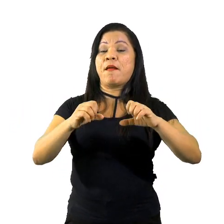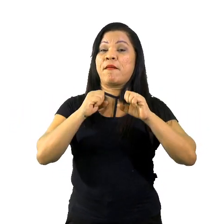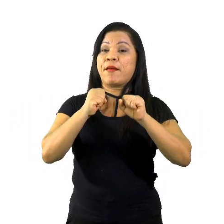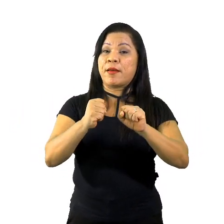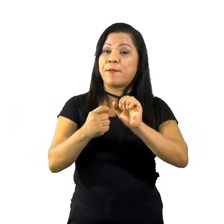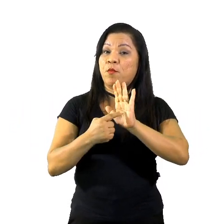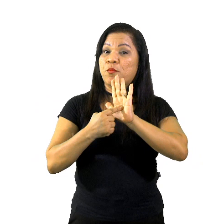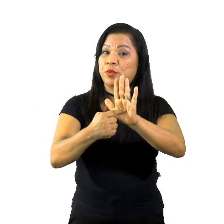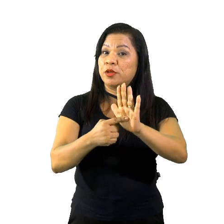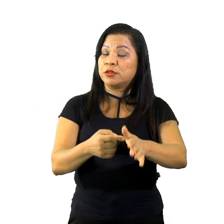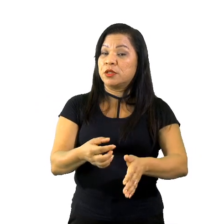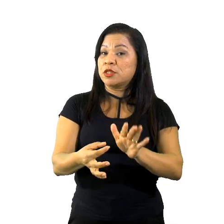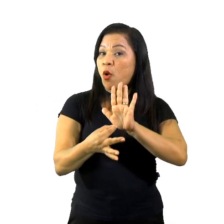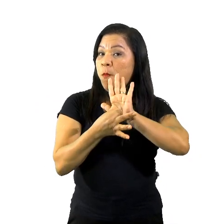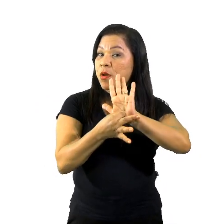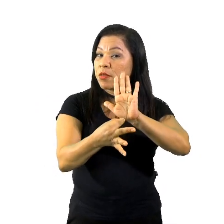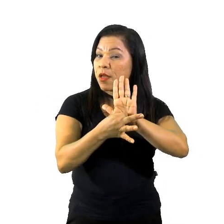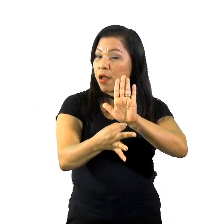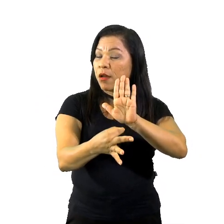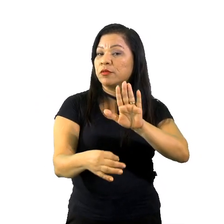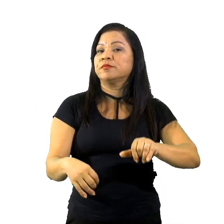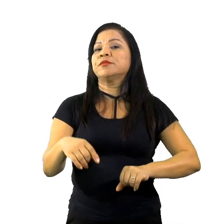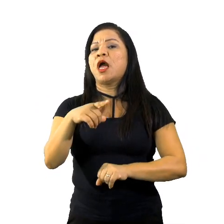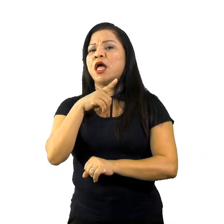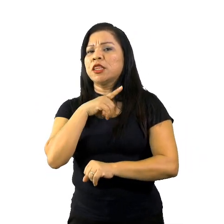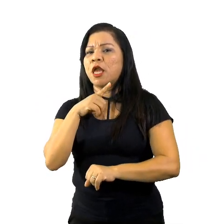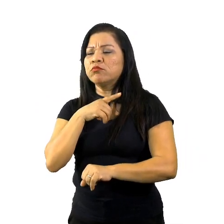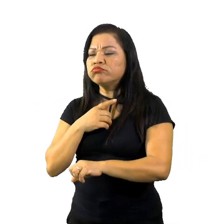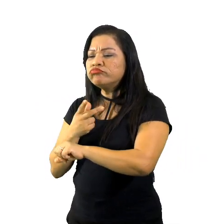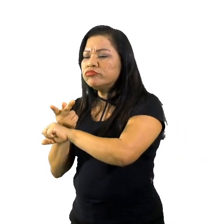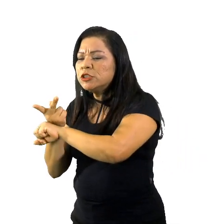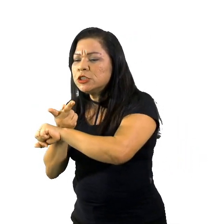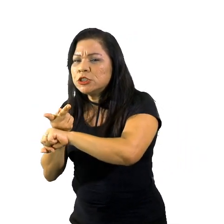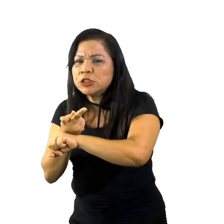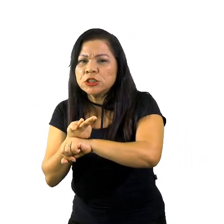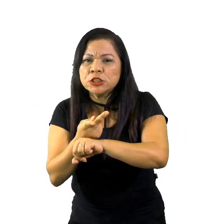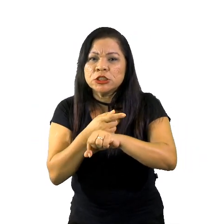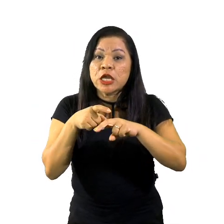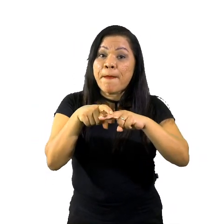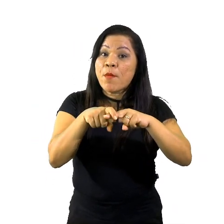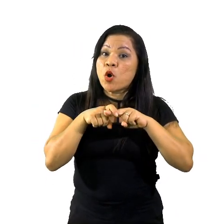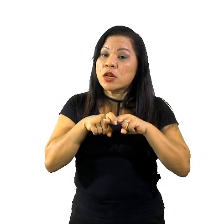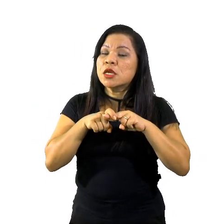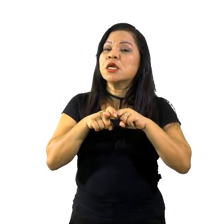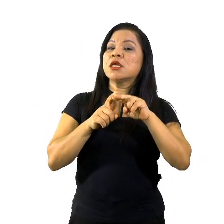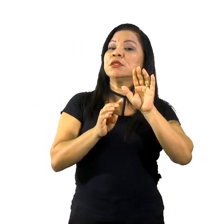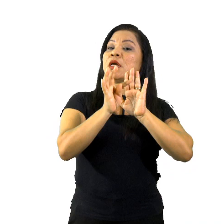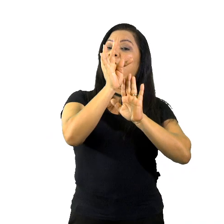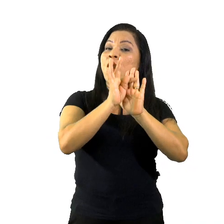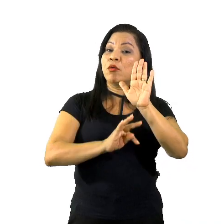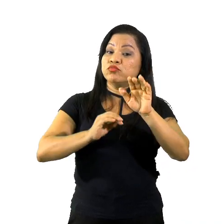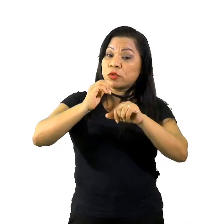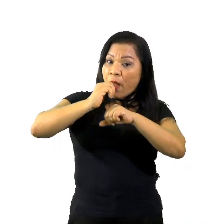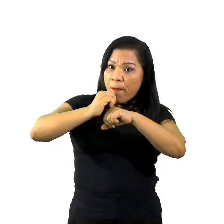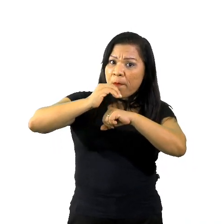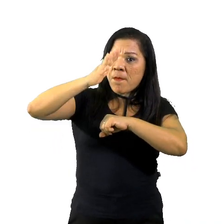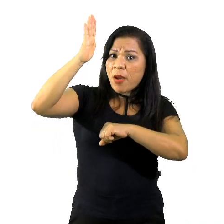opinião. Tem um caráter investigativo. Por isso, ela é um texto maior que a